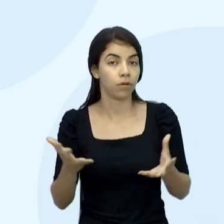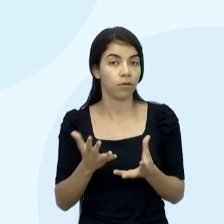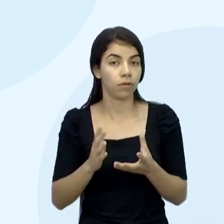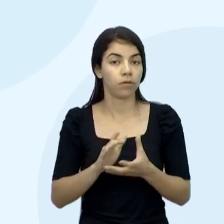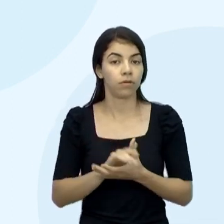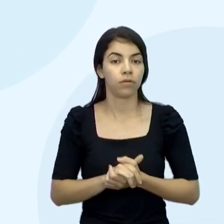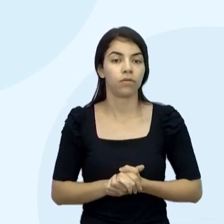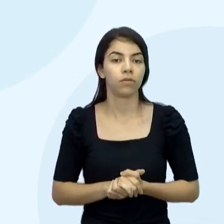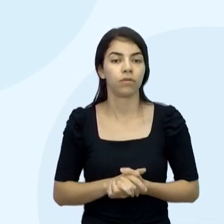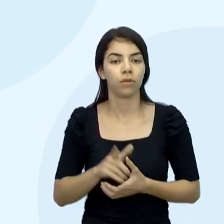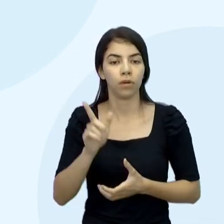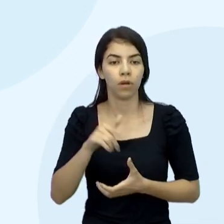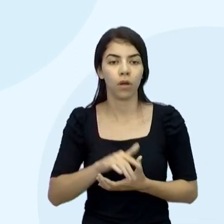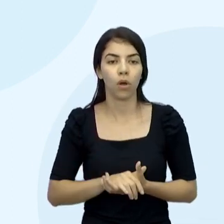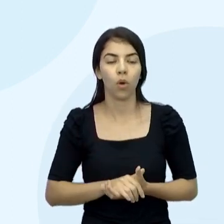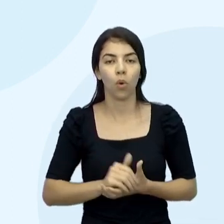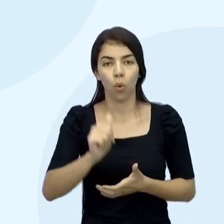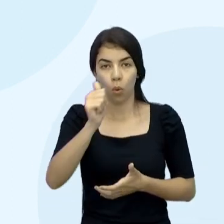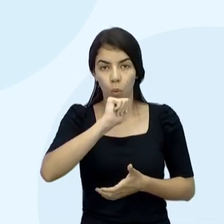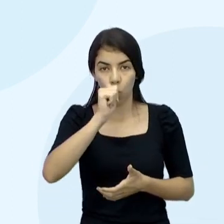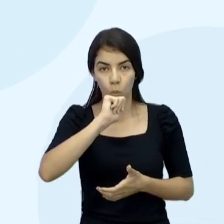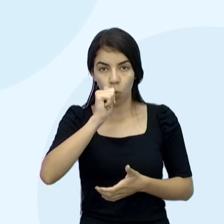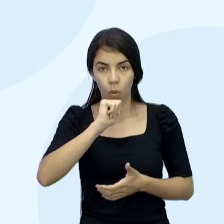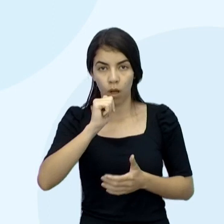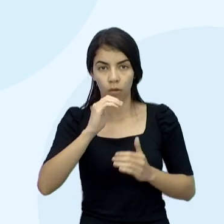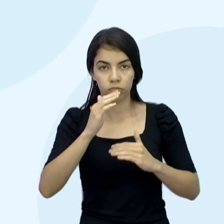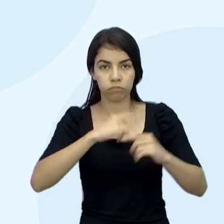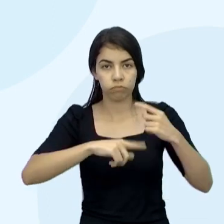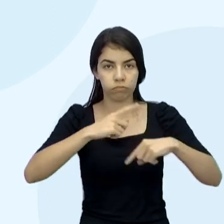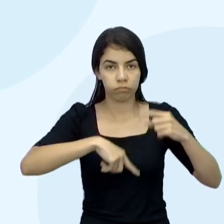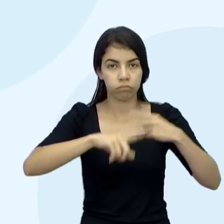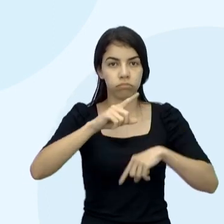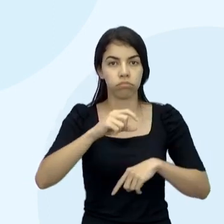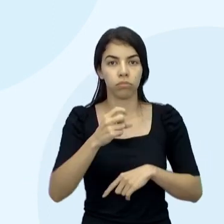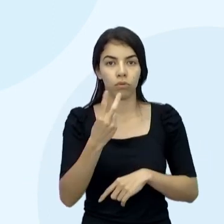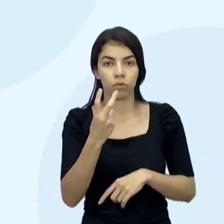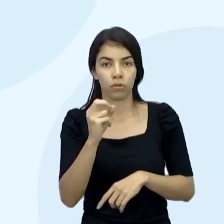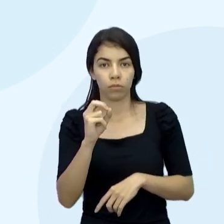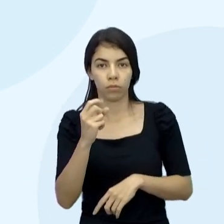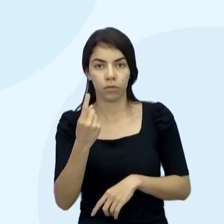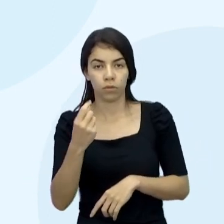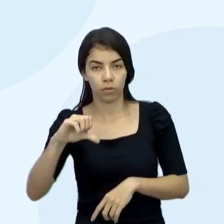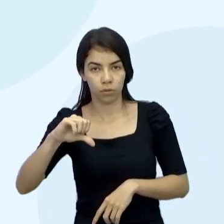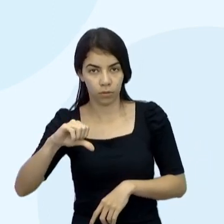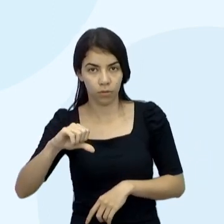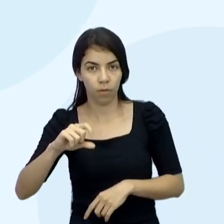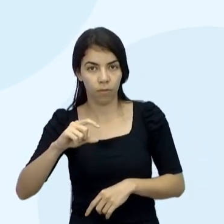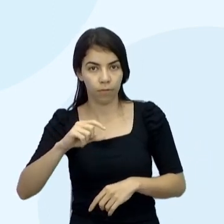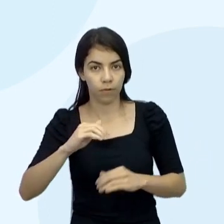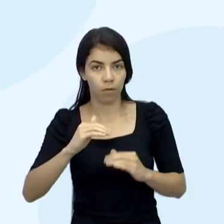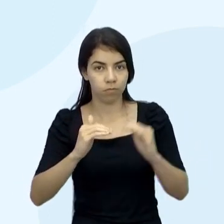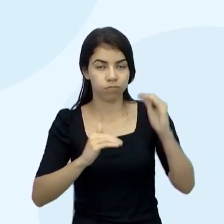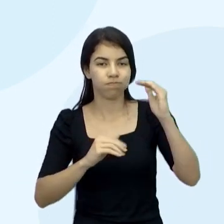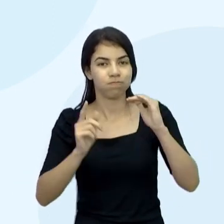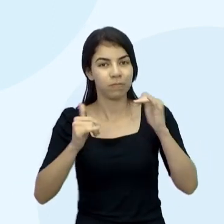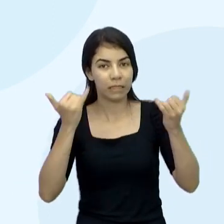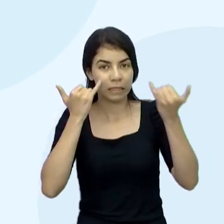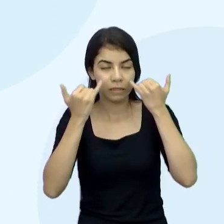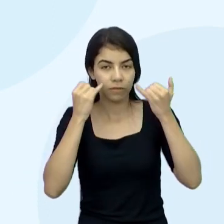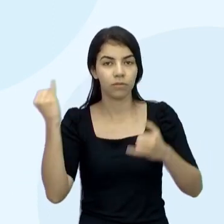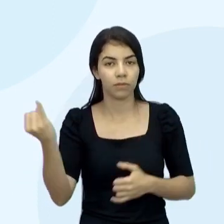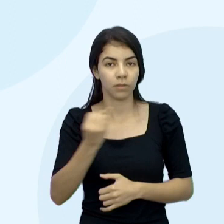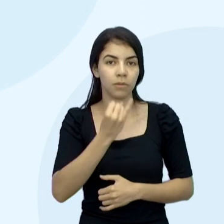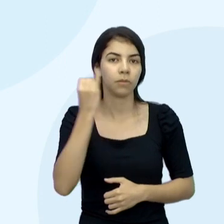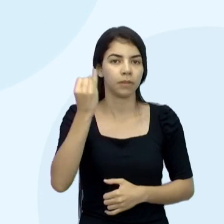consumo de álcool cresce entre brasileiros em 2019. Poxa vida, essa é uma informação relevante. Para mim